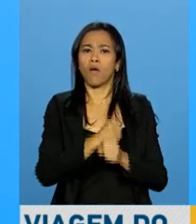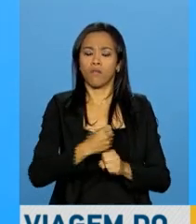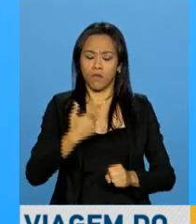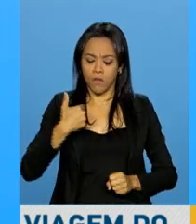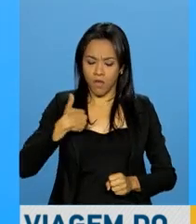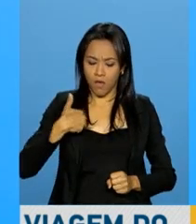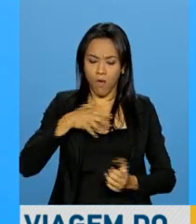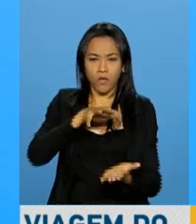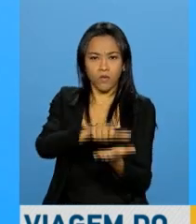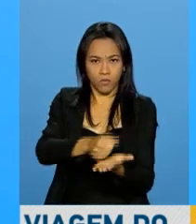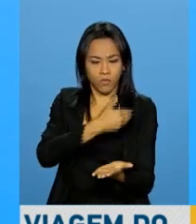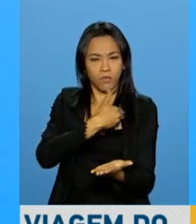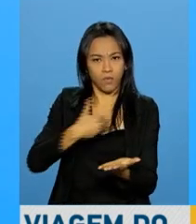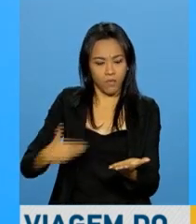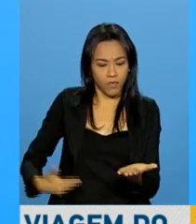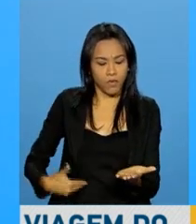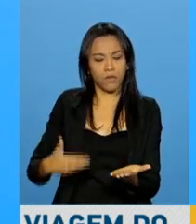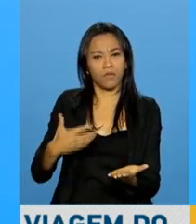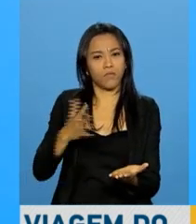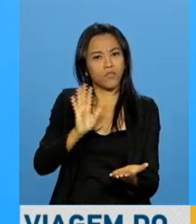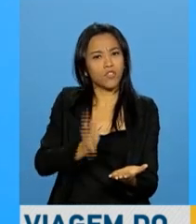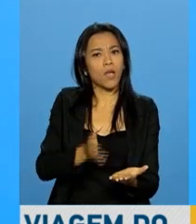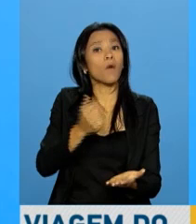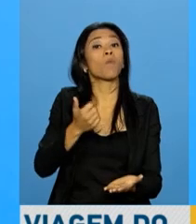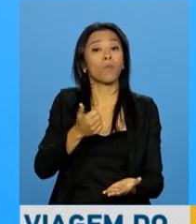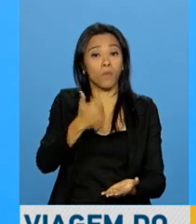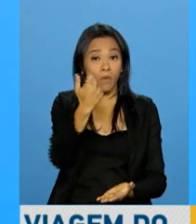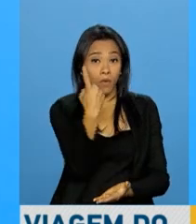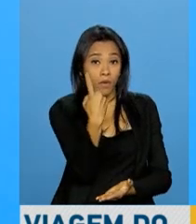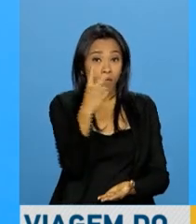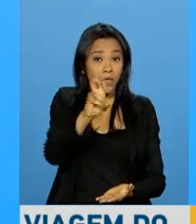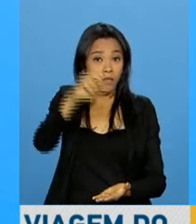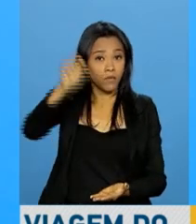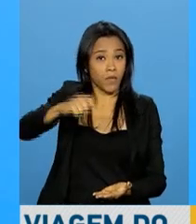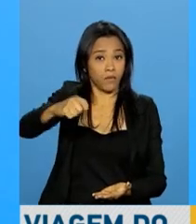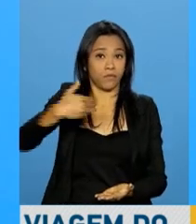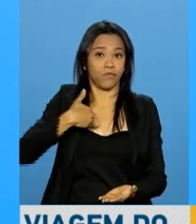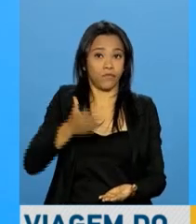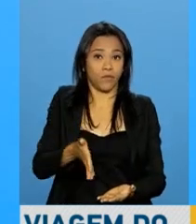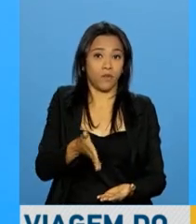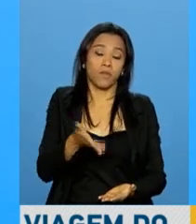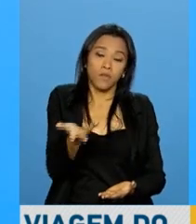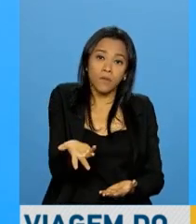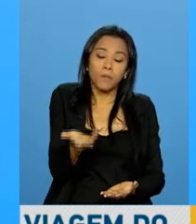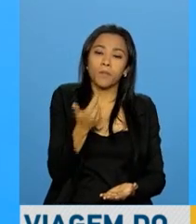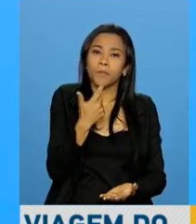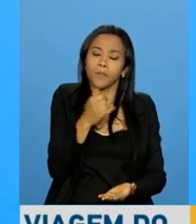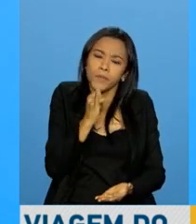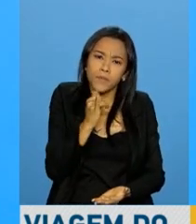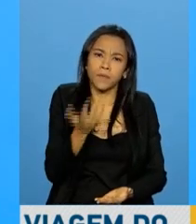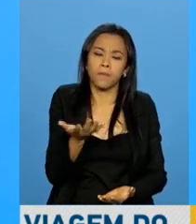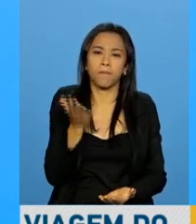governo, precisamente, há 15 meses. Por exemplo, nós